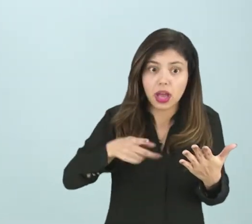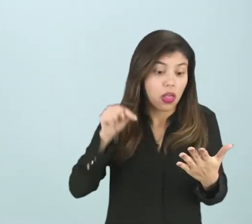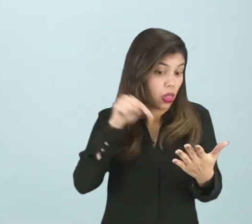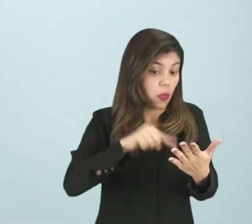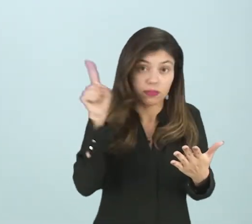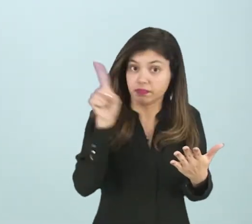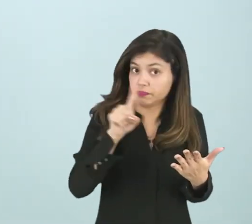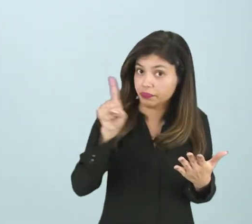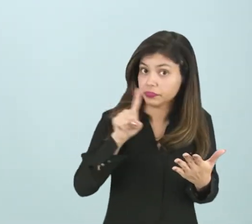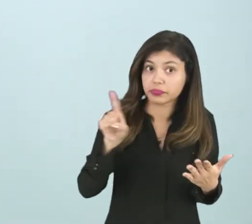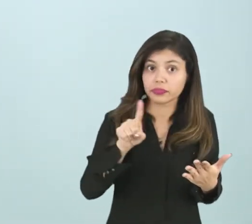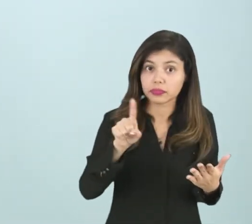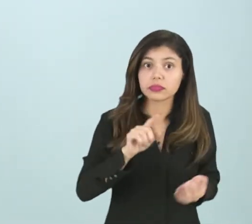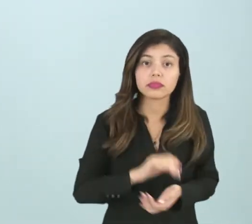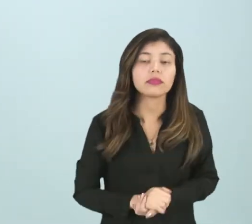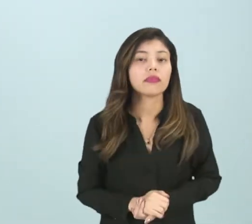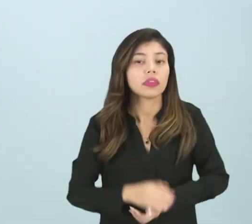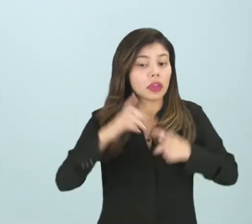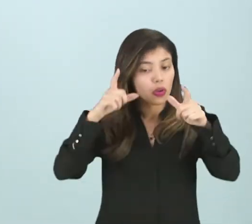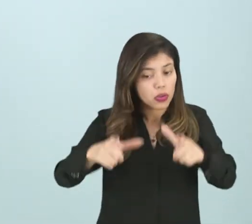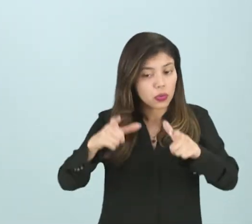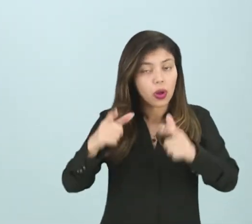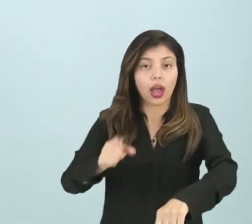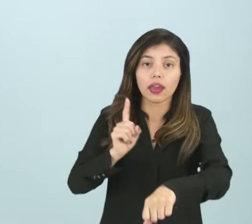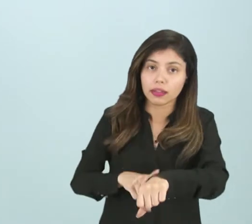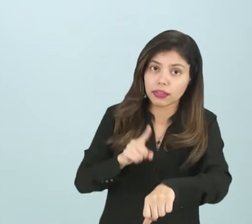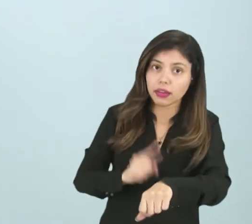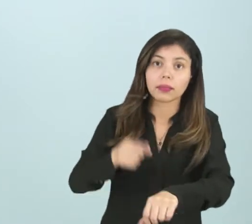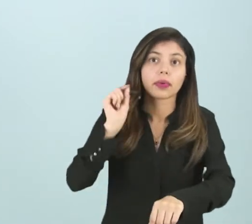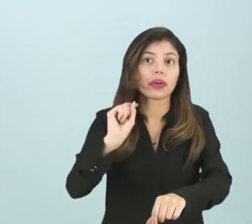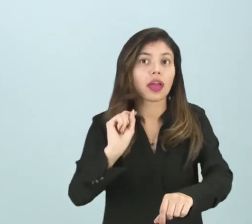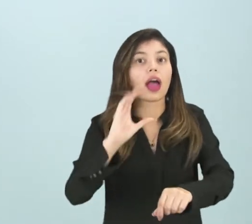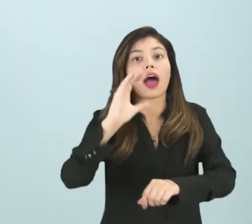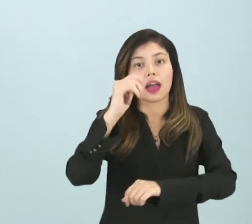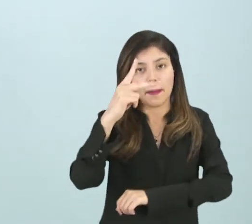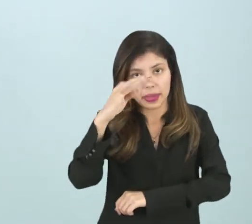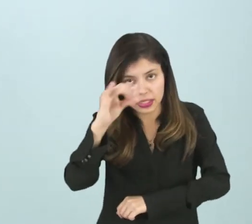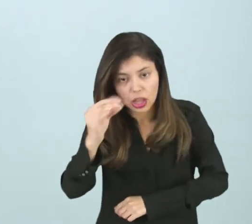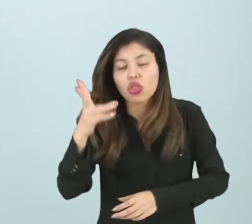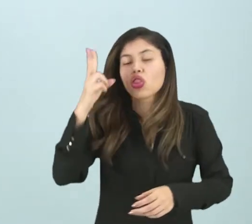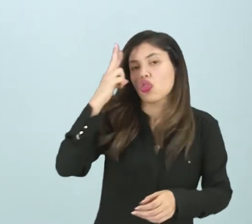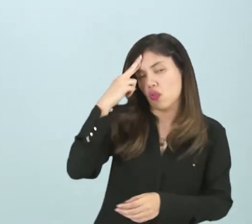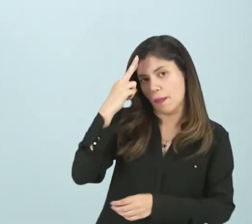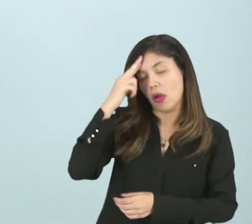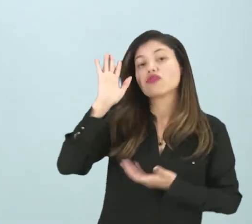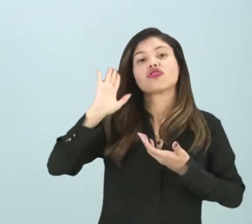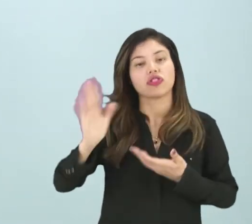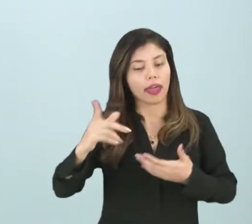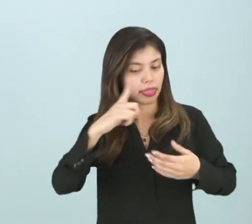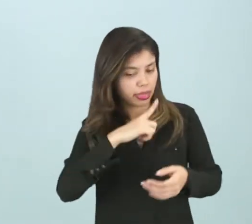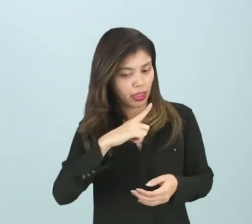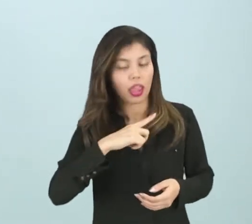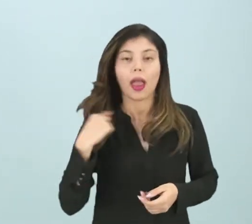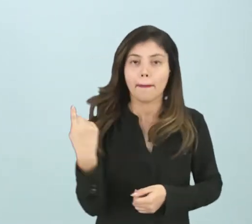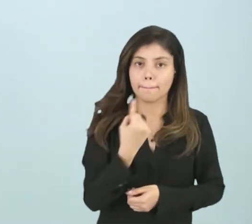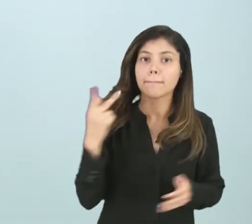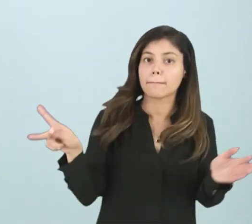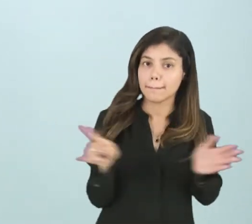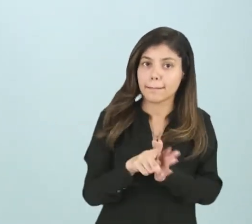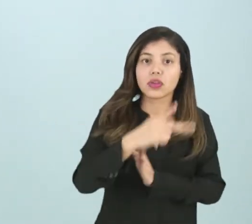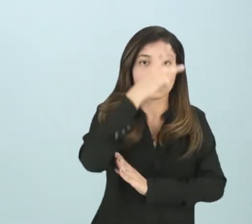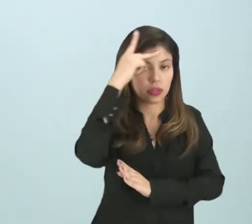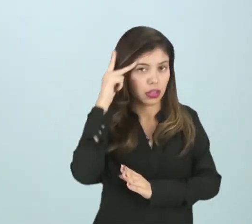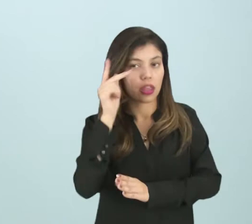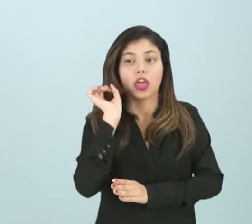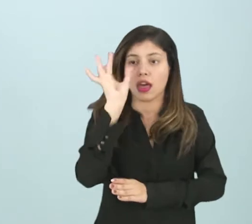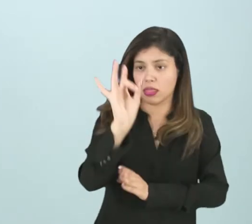nem espaço nem esse tempo. Espaço e tempo é uma capacidade natural que já nasceu comigo, ser humano, para